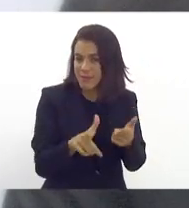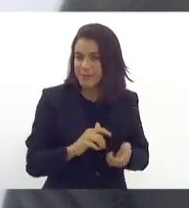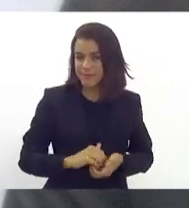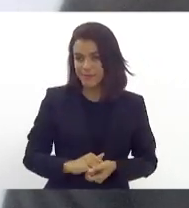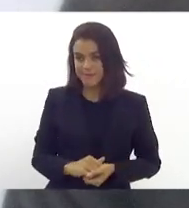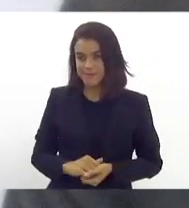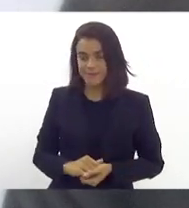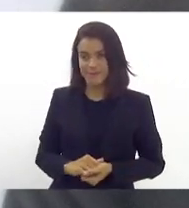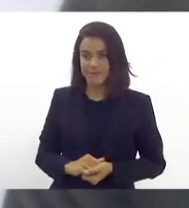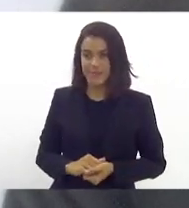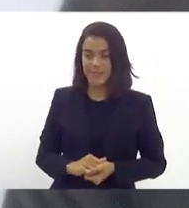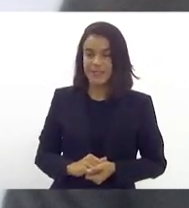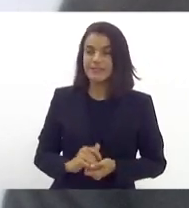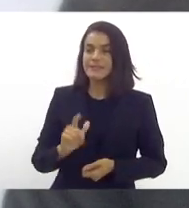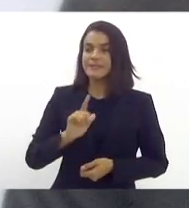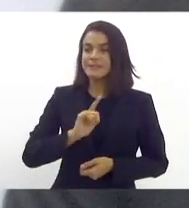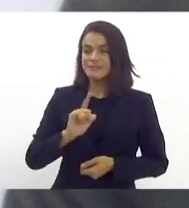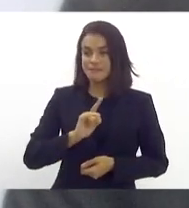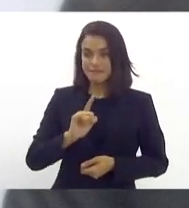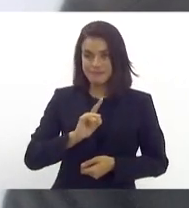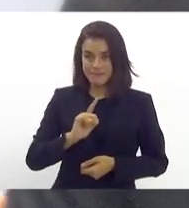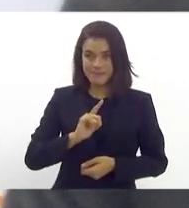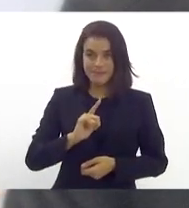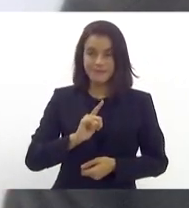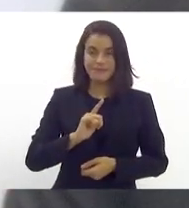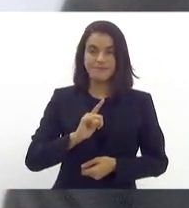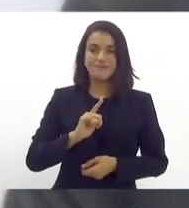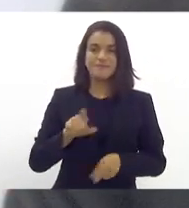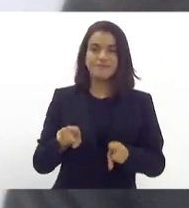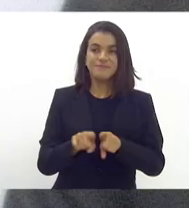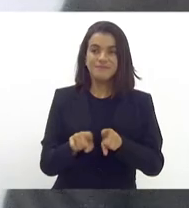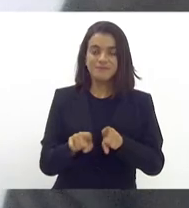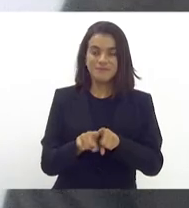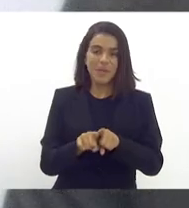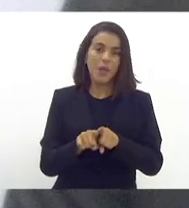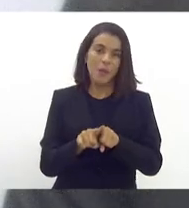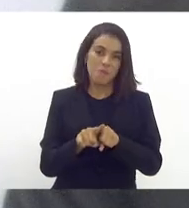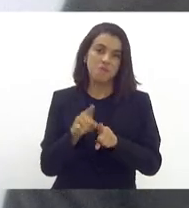problema temos a questão da verticalização do lucro Evidente